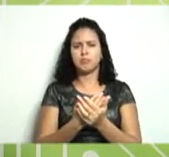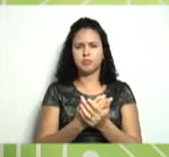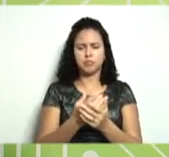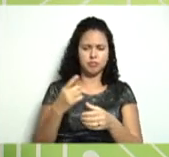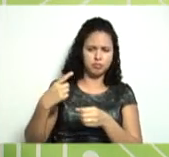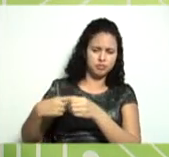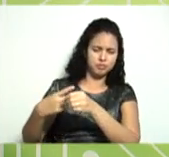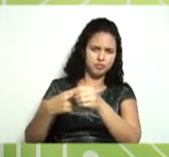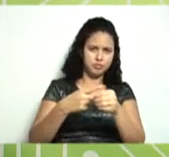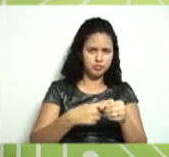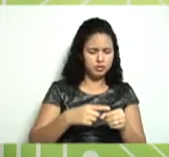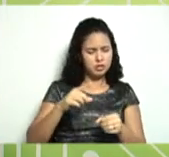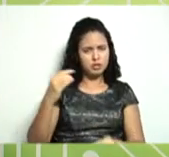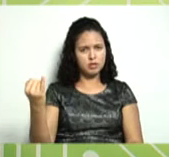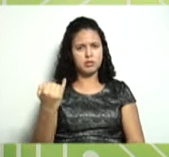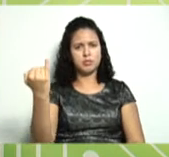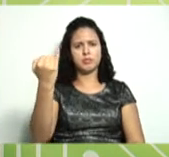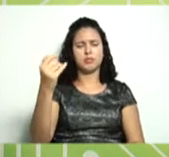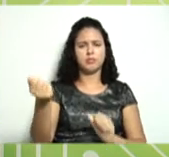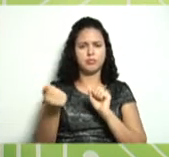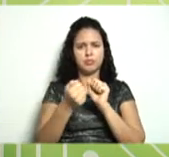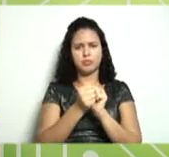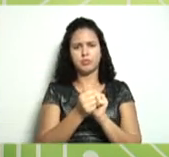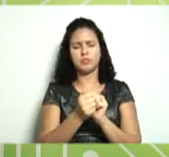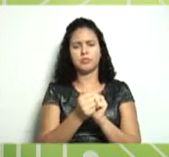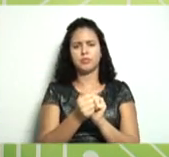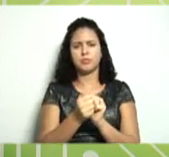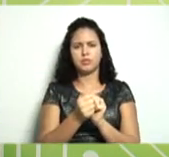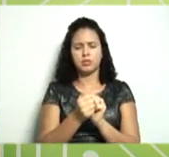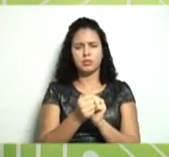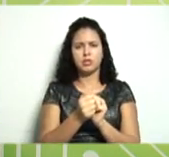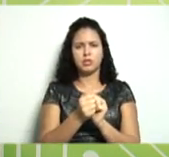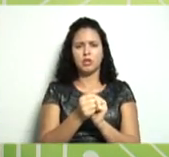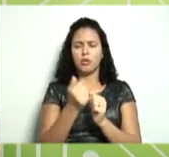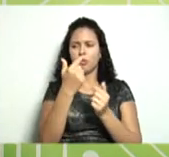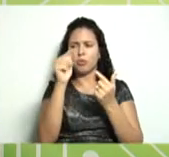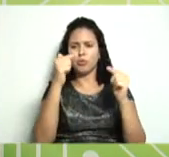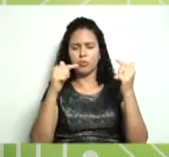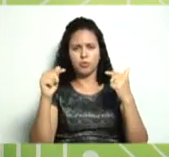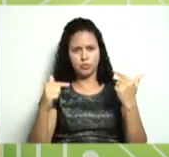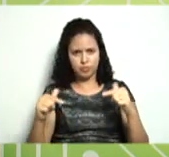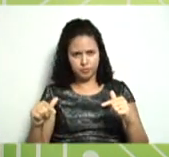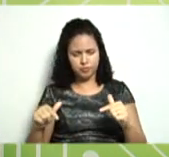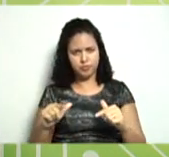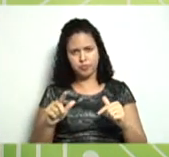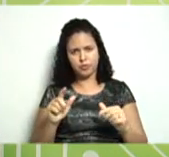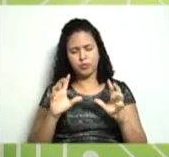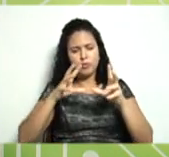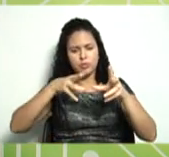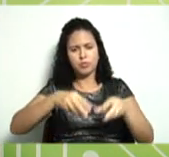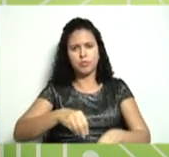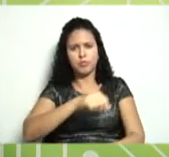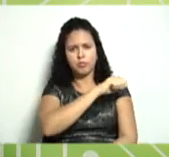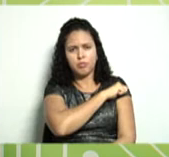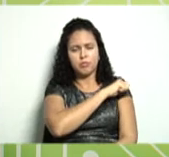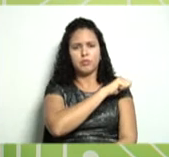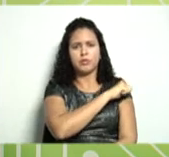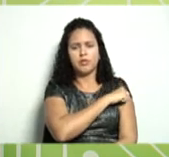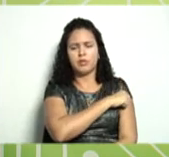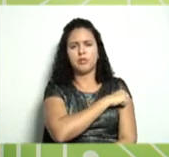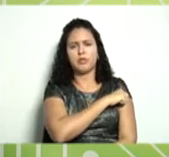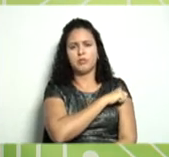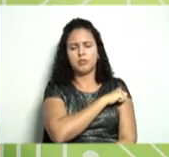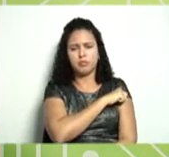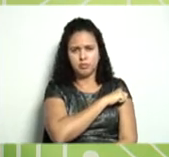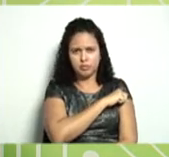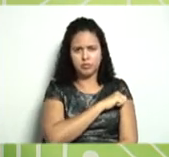Sabino. É muito importante ter vocês com a gente. Não só esses alunos, como todos os alunos aí dessas duas